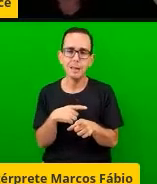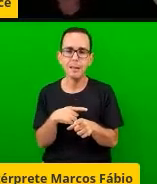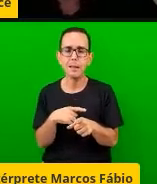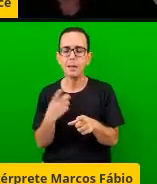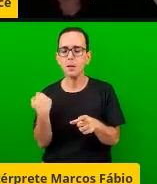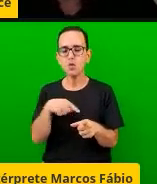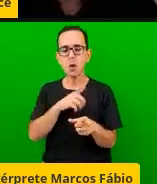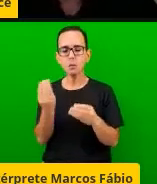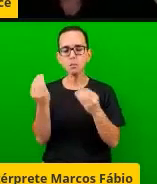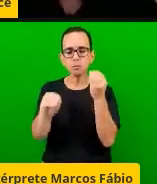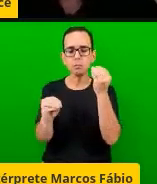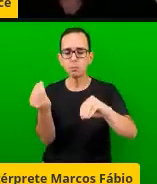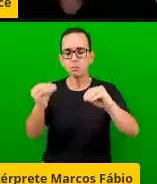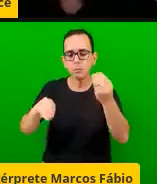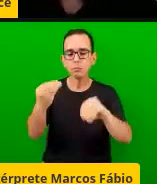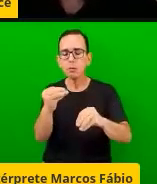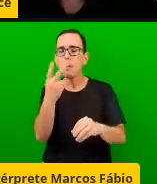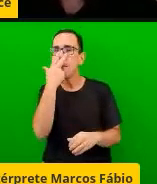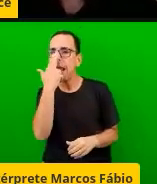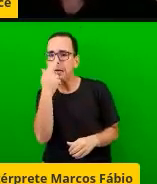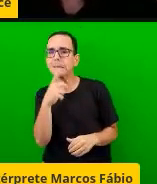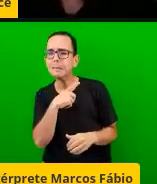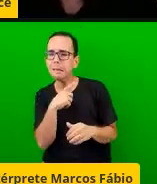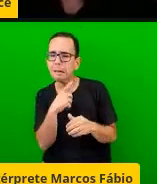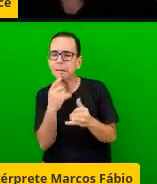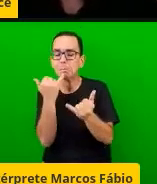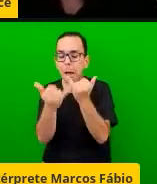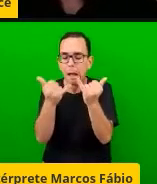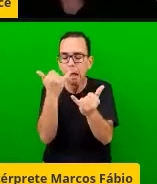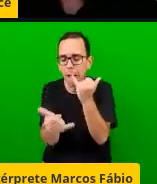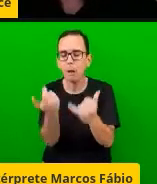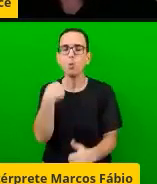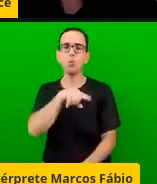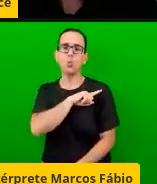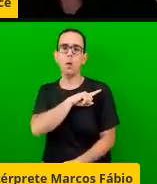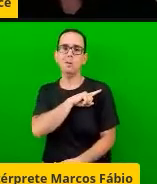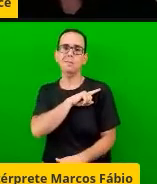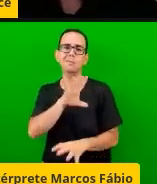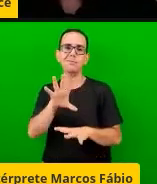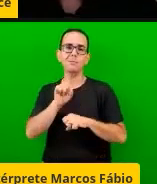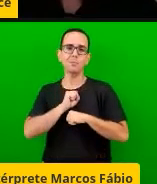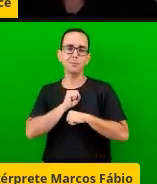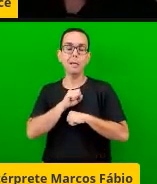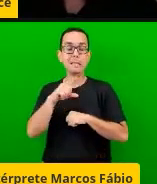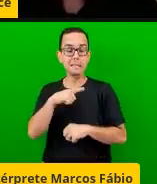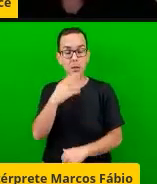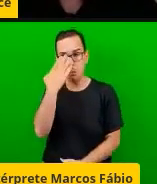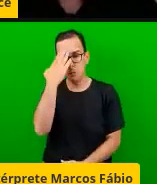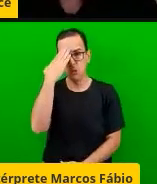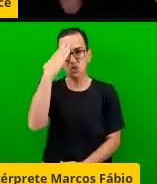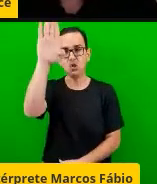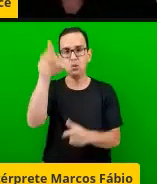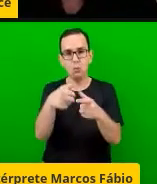dá a cara do nosso documento. Mas as habilidades colocadas na base, elas têm como grande objetivo desenvolver as